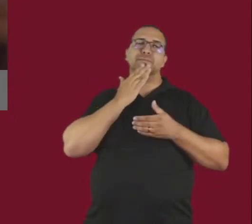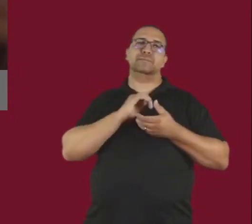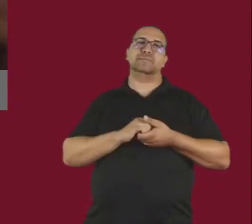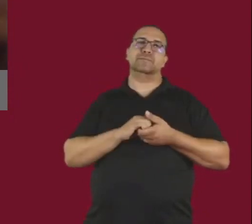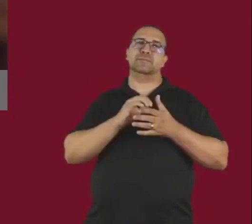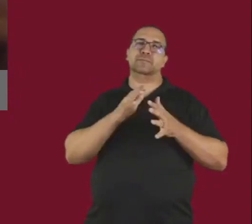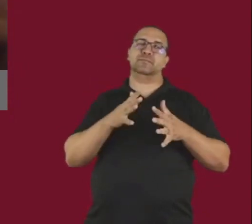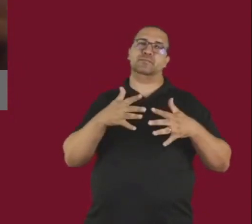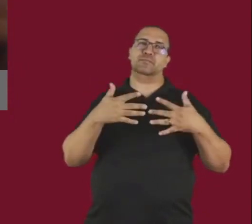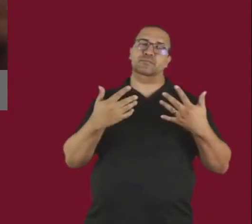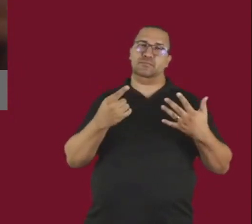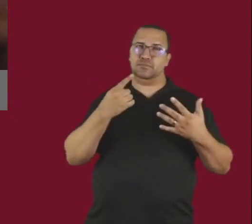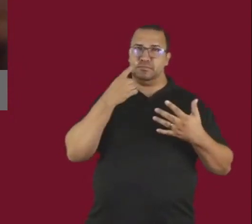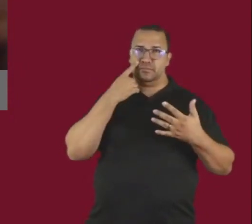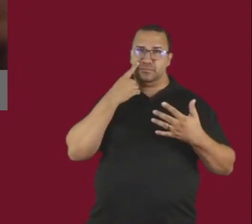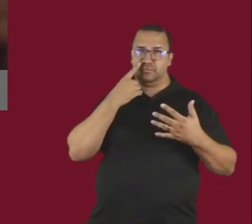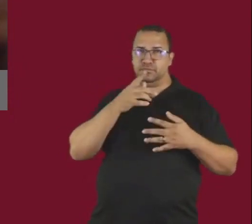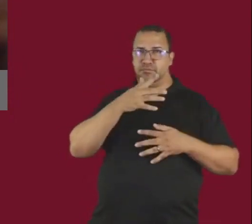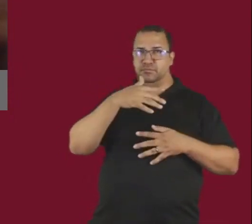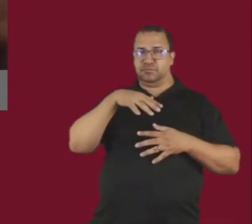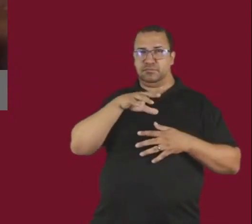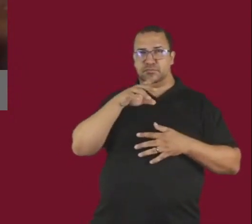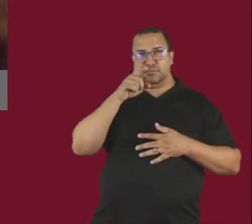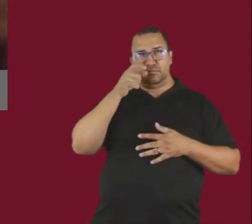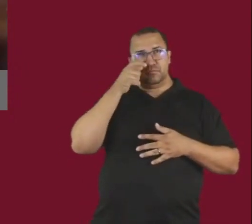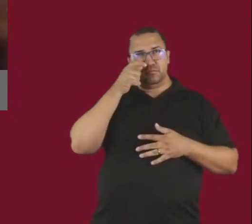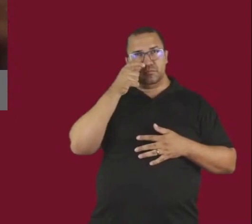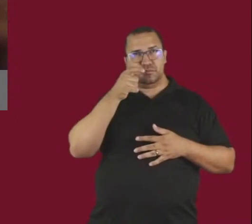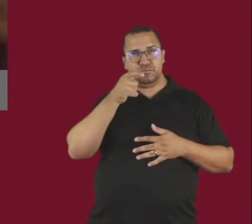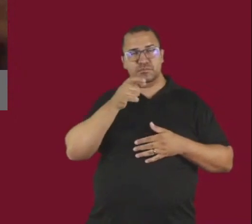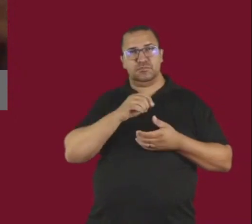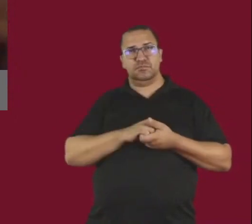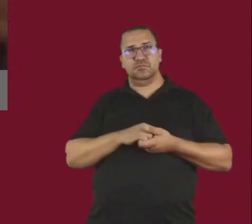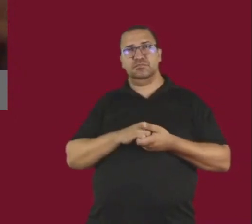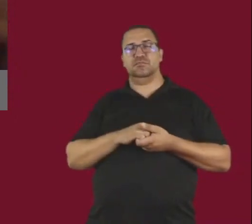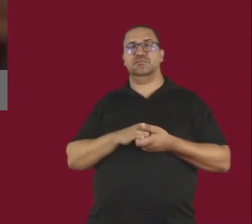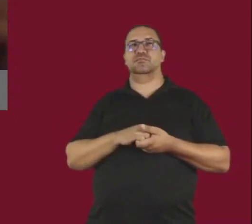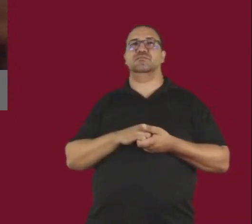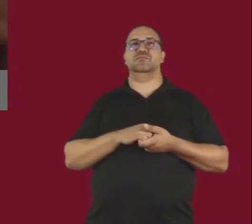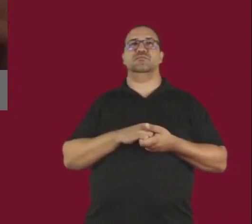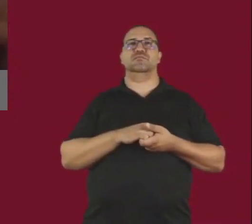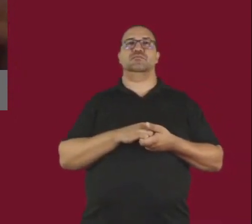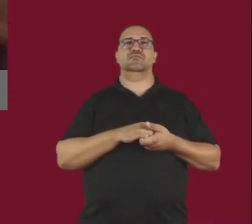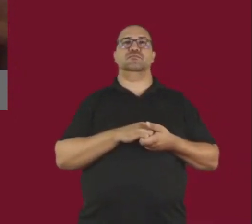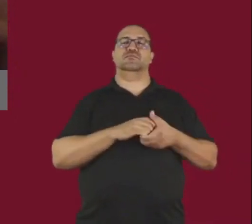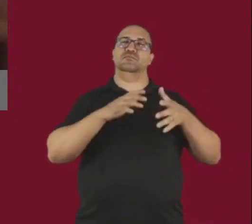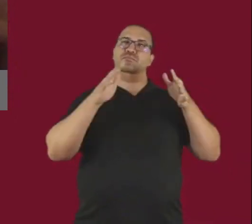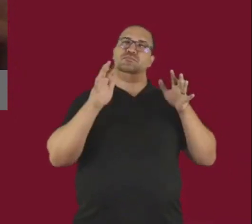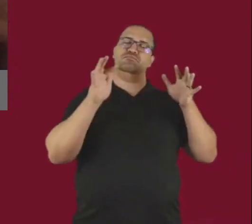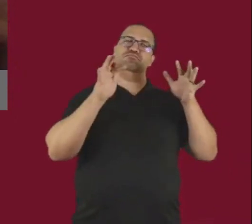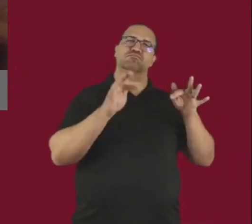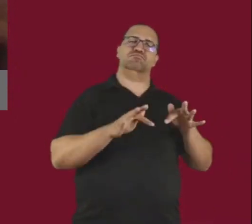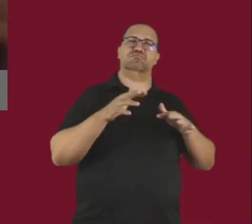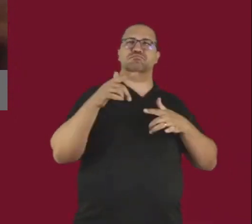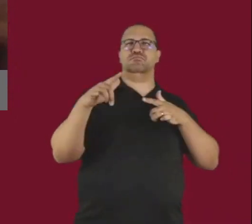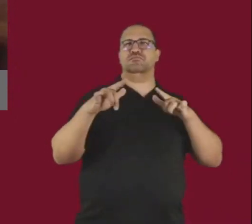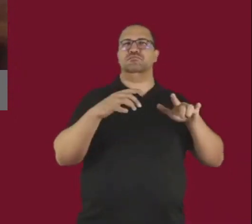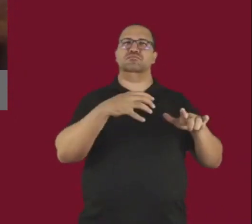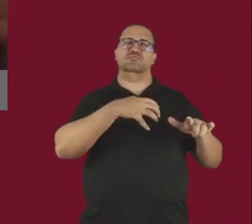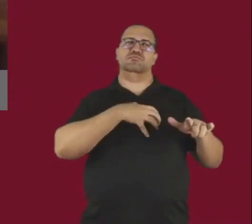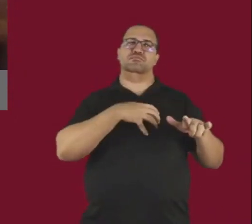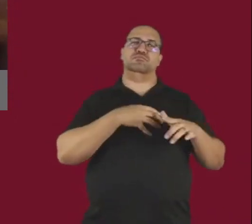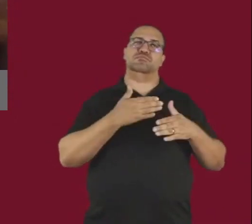gente está assistindo um ecocídio, que é outro fim de mundo, né? Então,